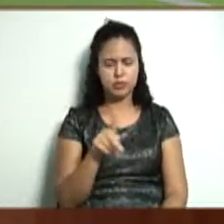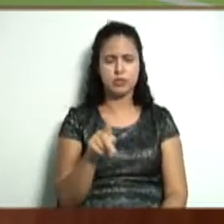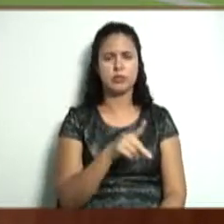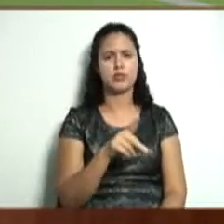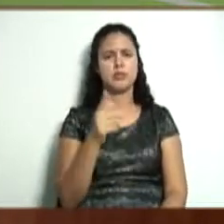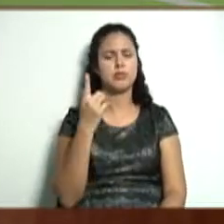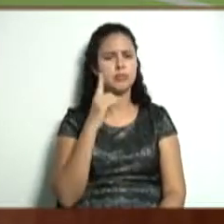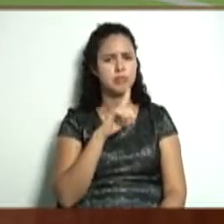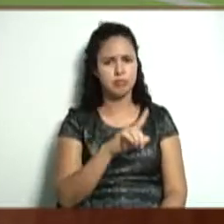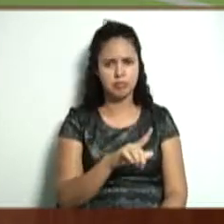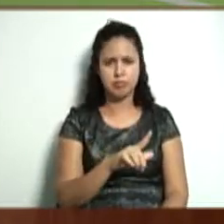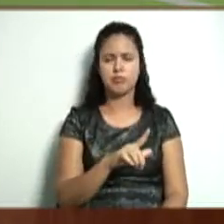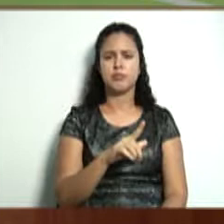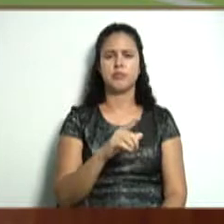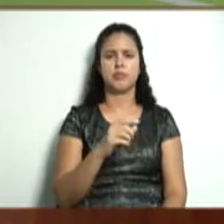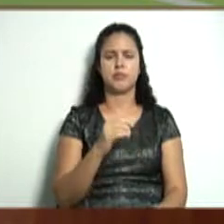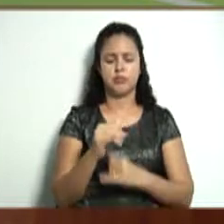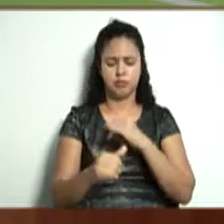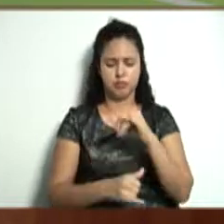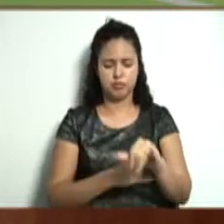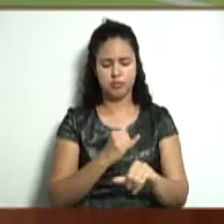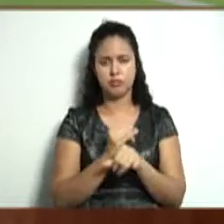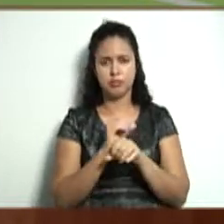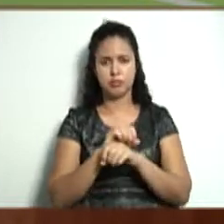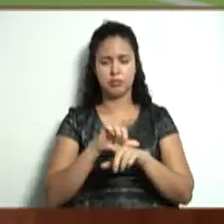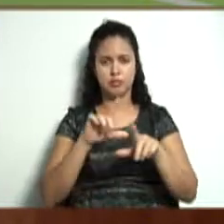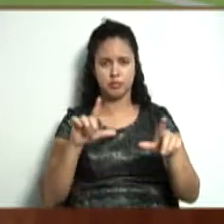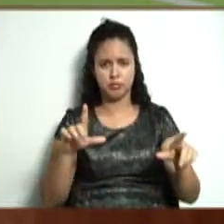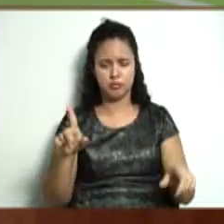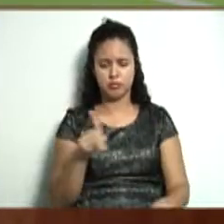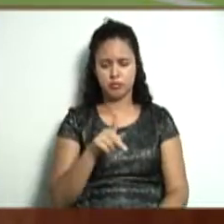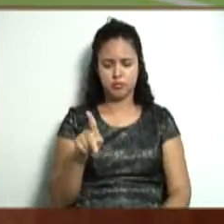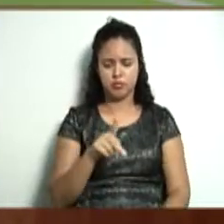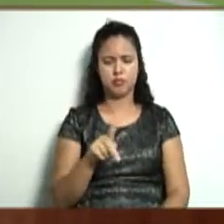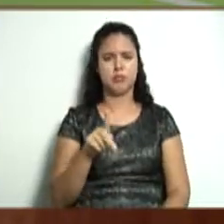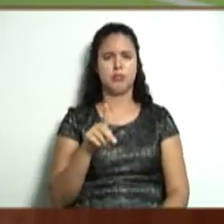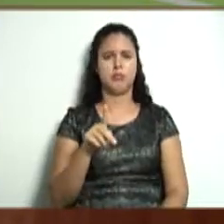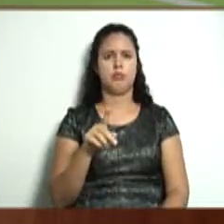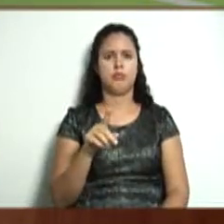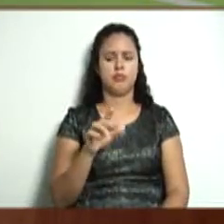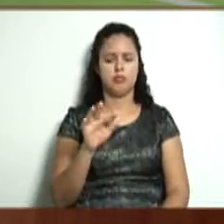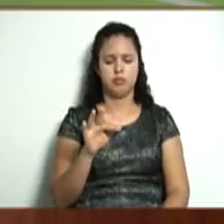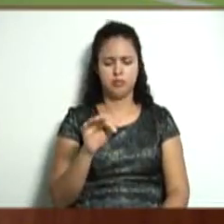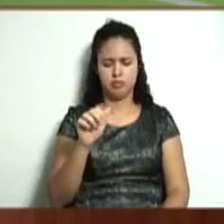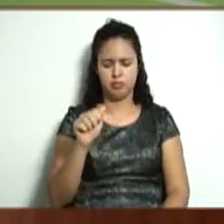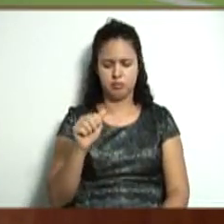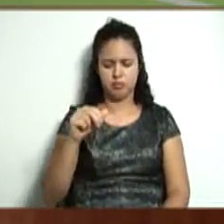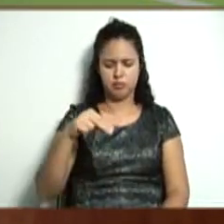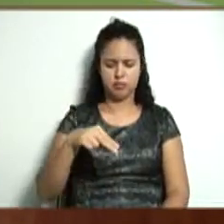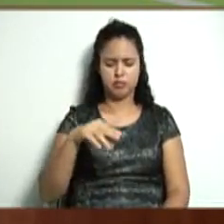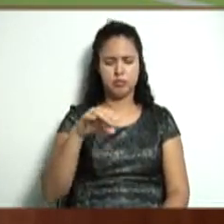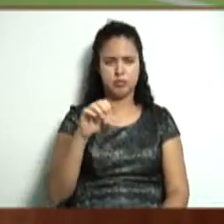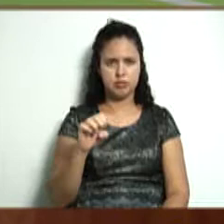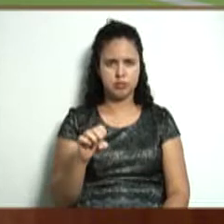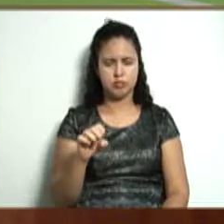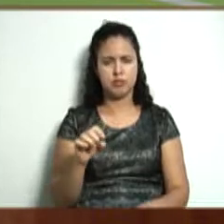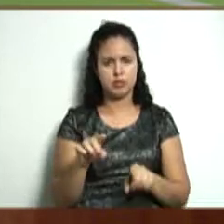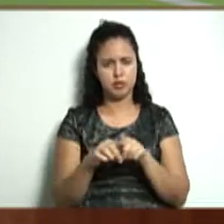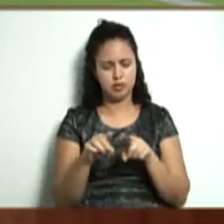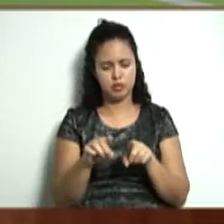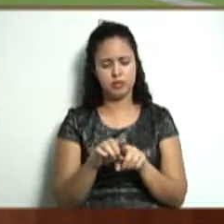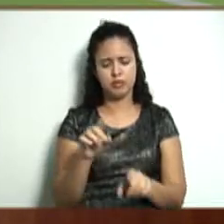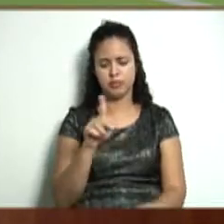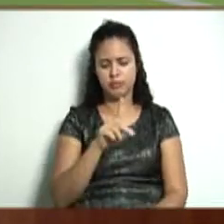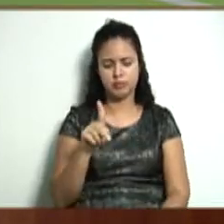estão online. Eu tenho aqui a professora Fanny, da Escola Irmandora, eu tive o professor